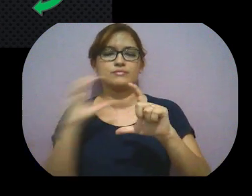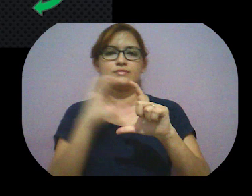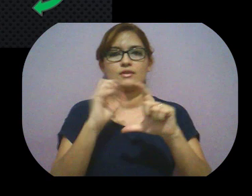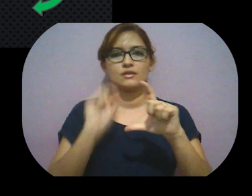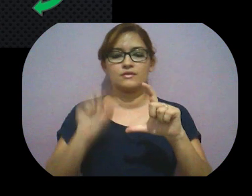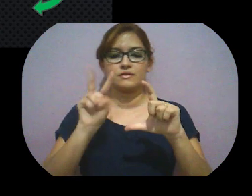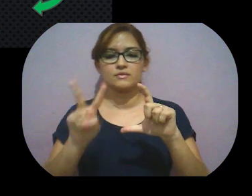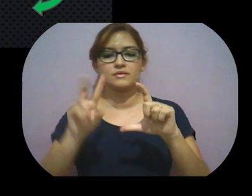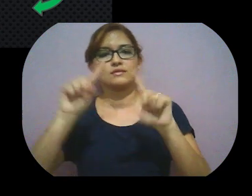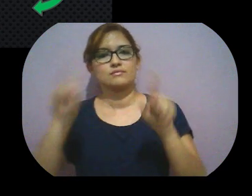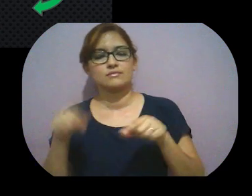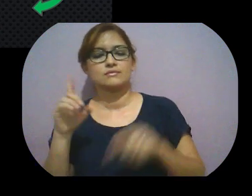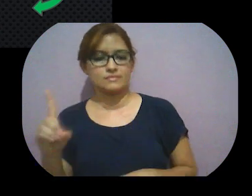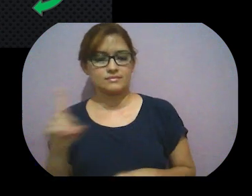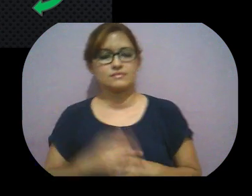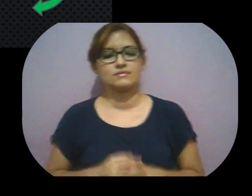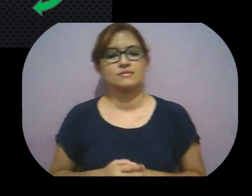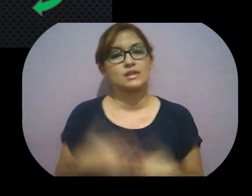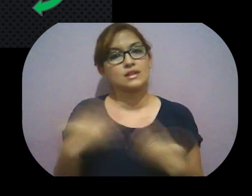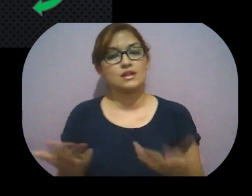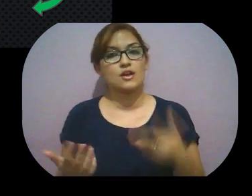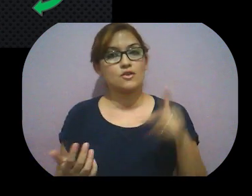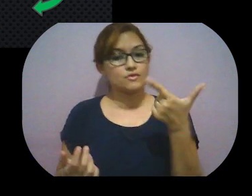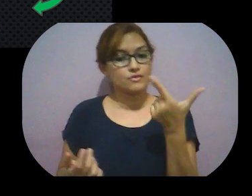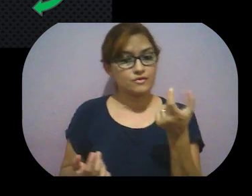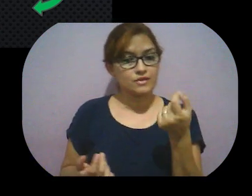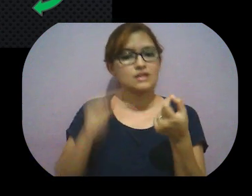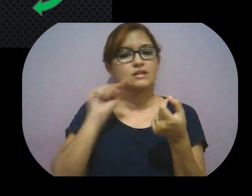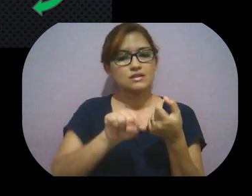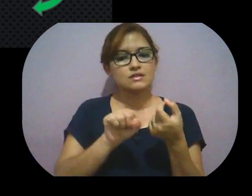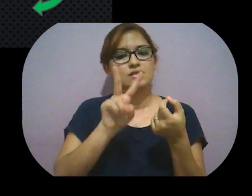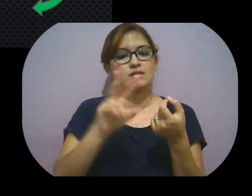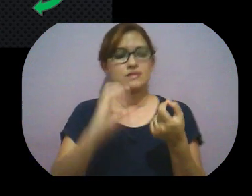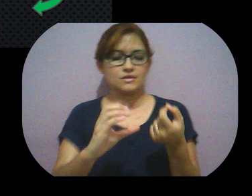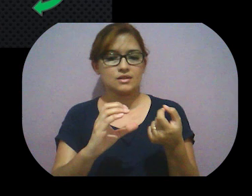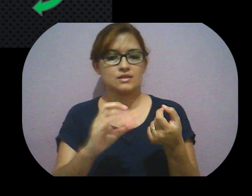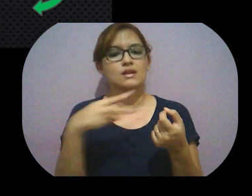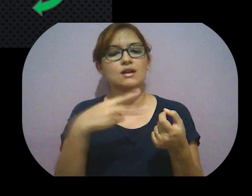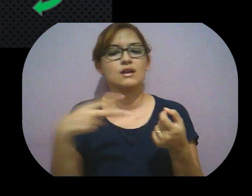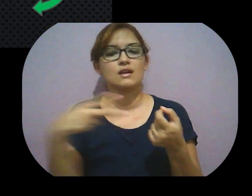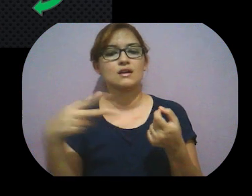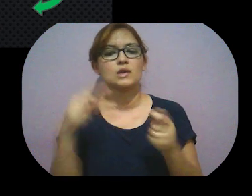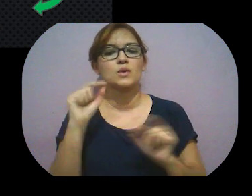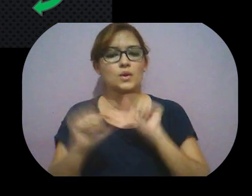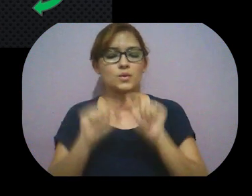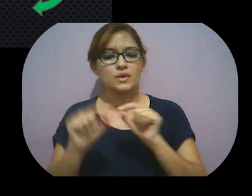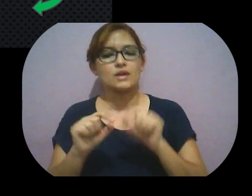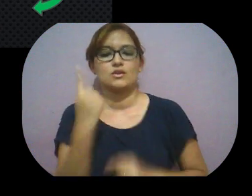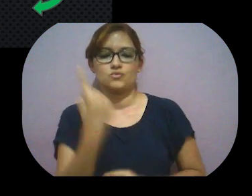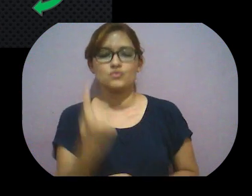litro. VC é o volume que eu devo utilizar para preparar, né, 1000 ml